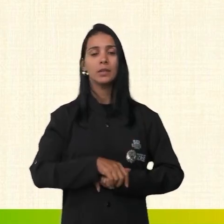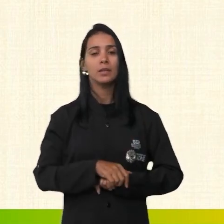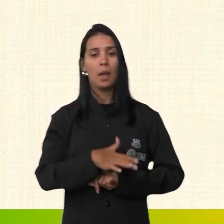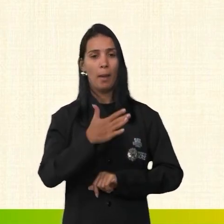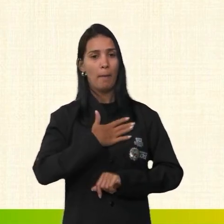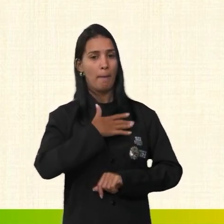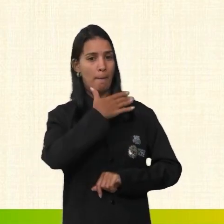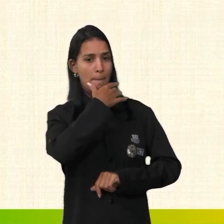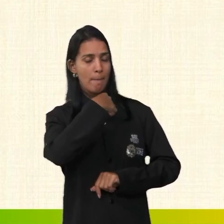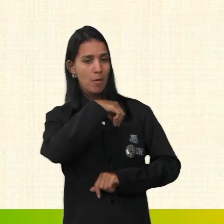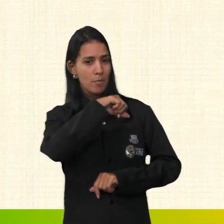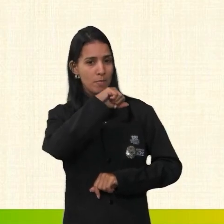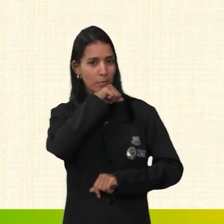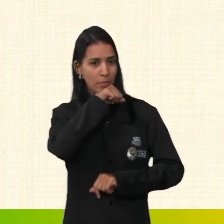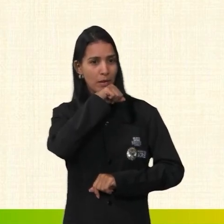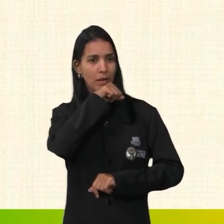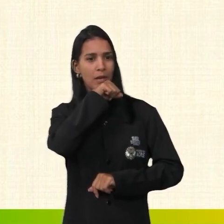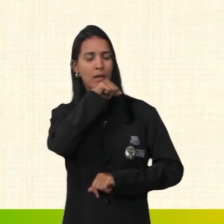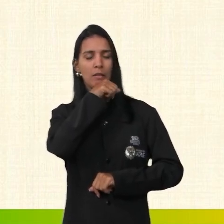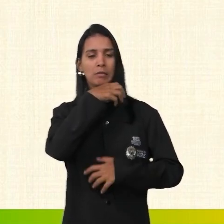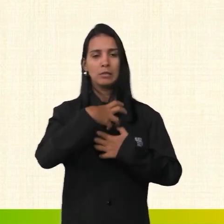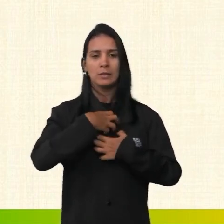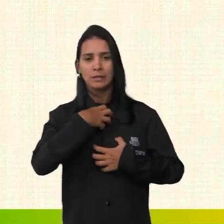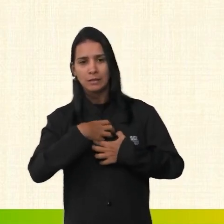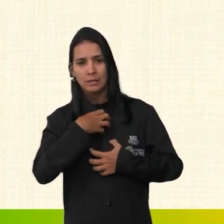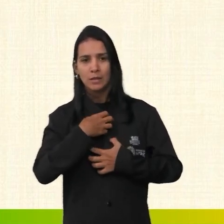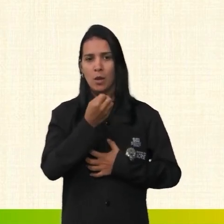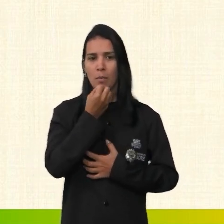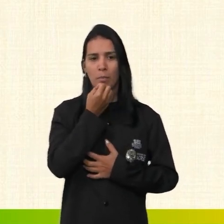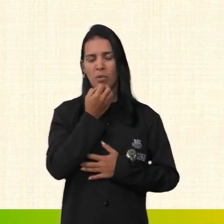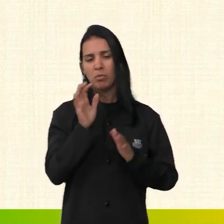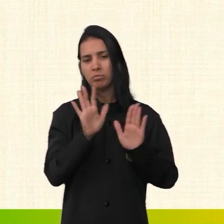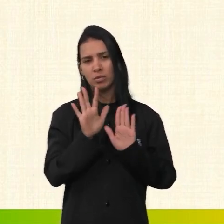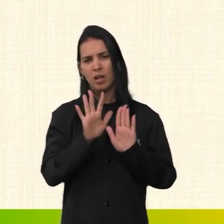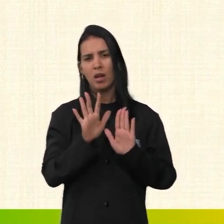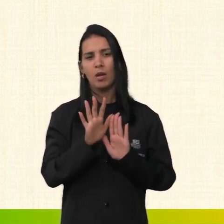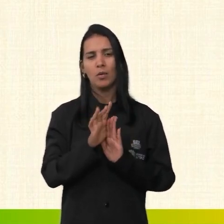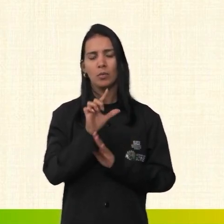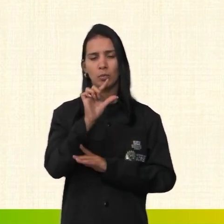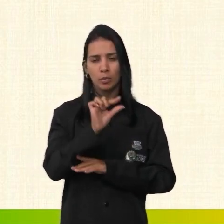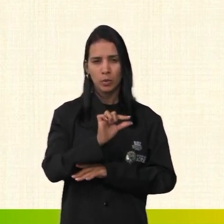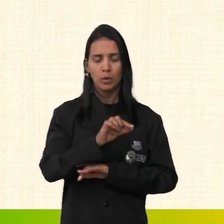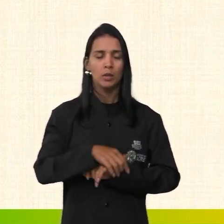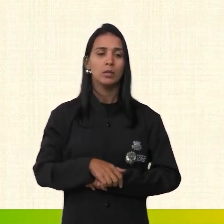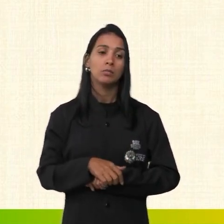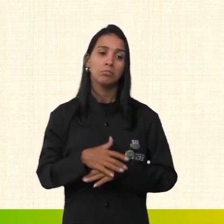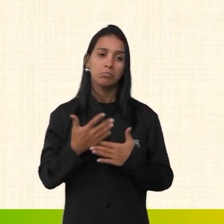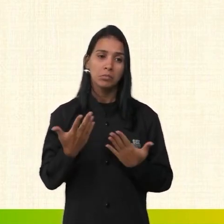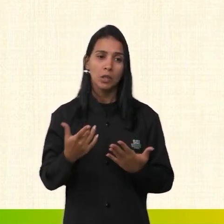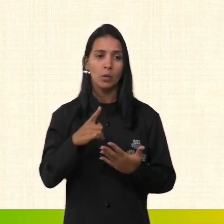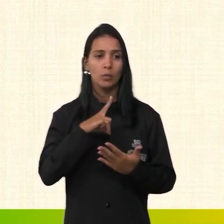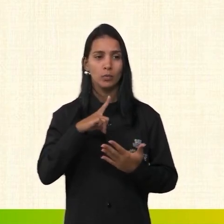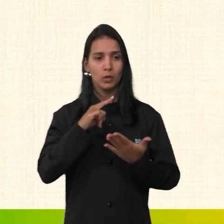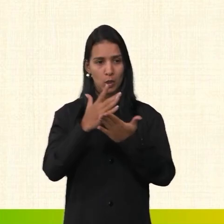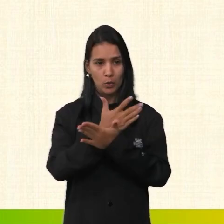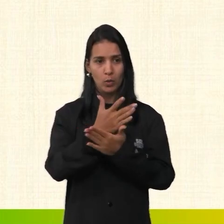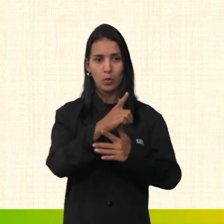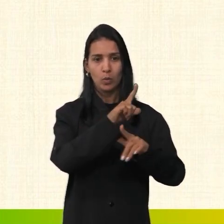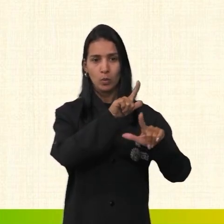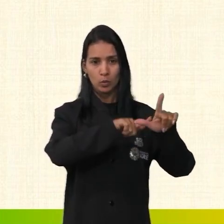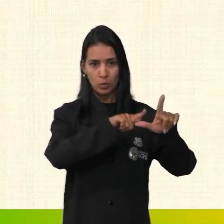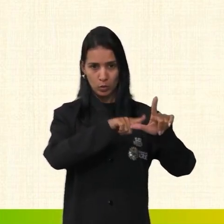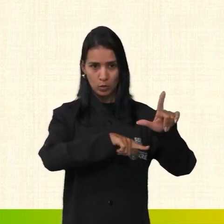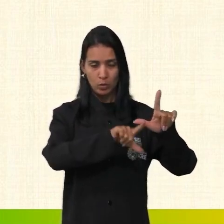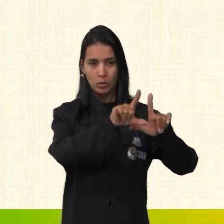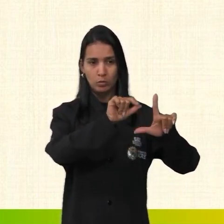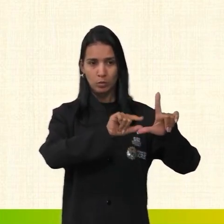não estava tão bom, tão bem ontem. Então, nesse caso, nós temos aí a alternativa, ela está